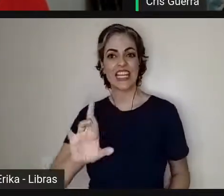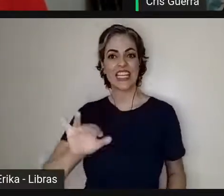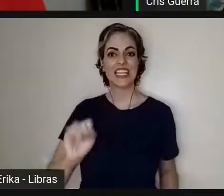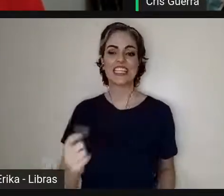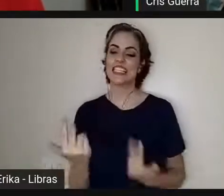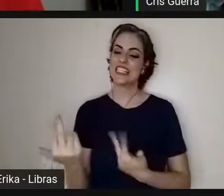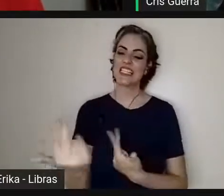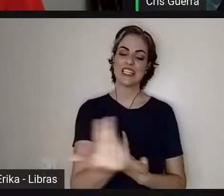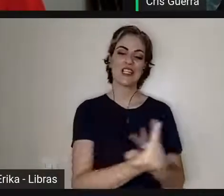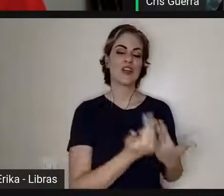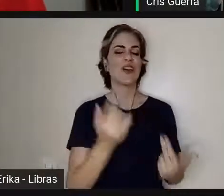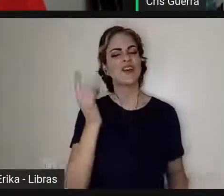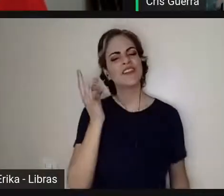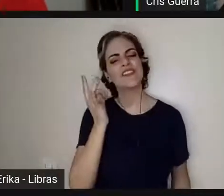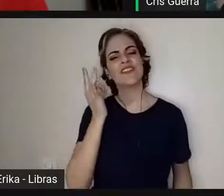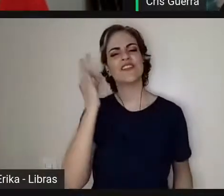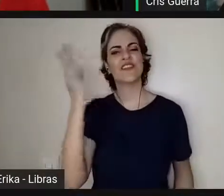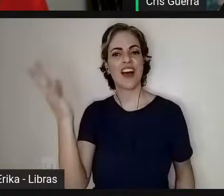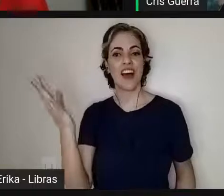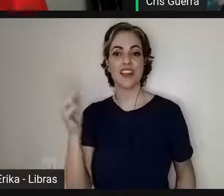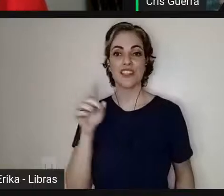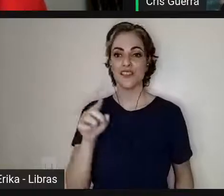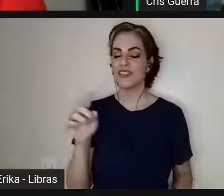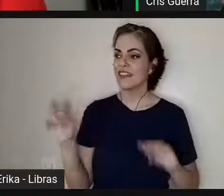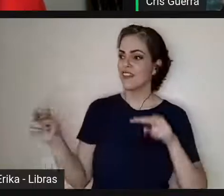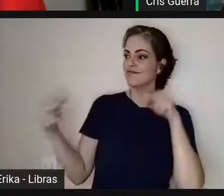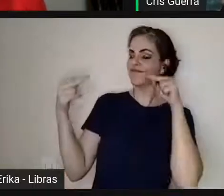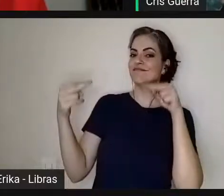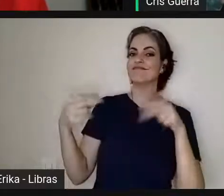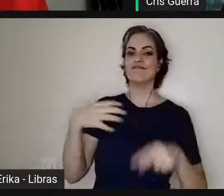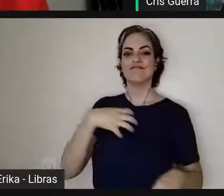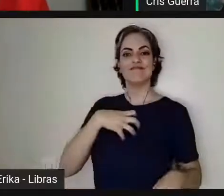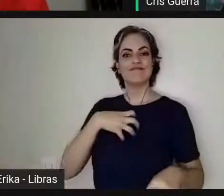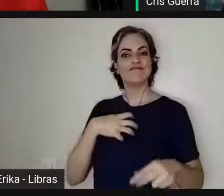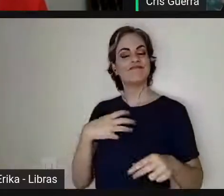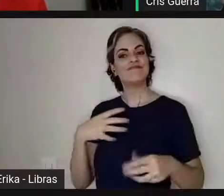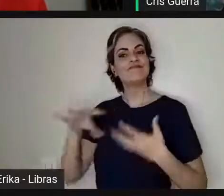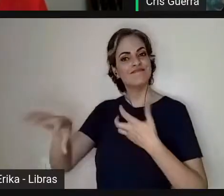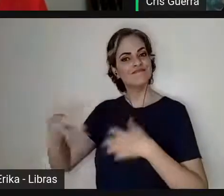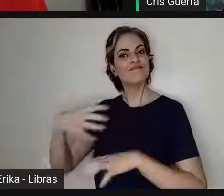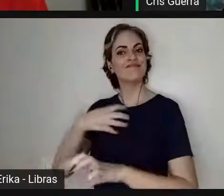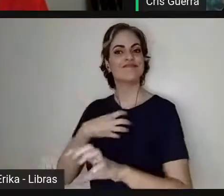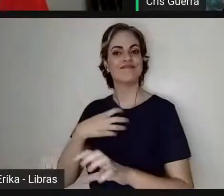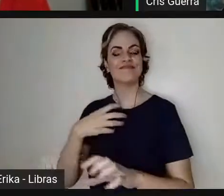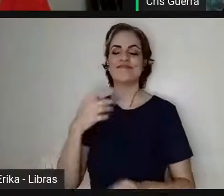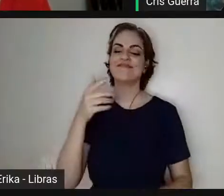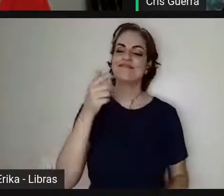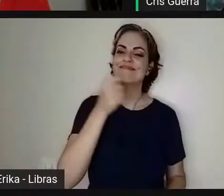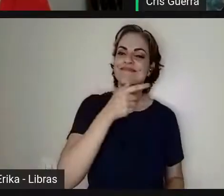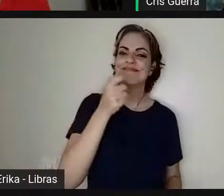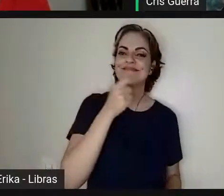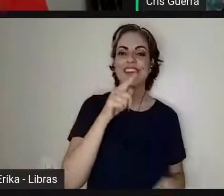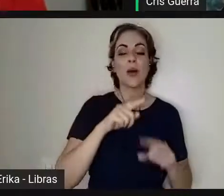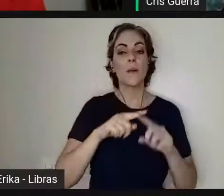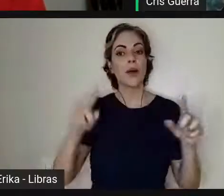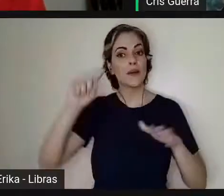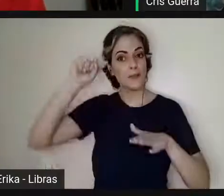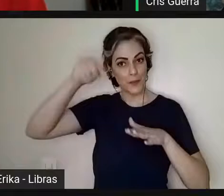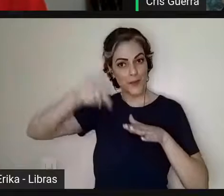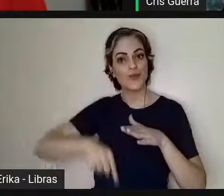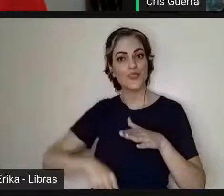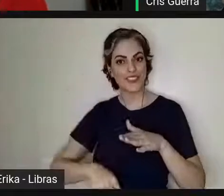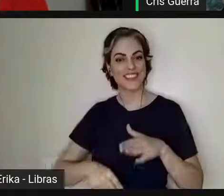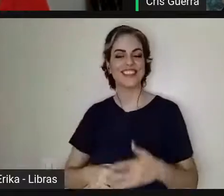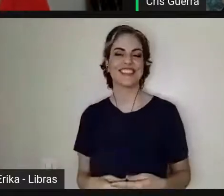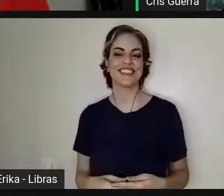é muito fácil você se identificar com a fala dela, que é muito cheia de humor, porém nada superficial. A Cris não